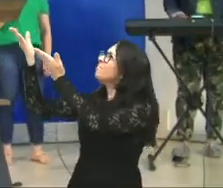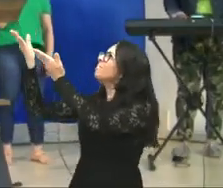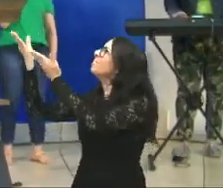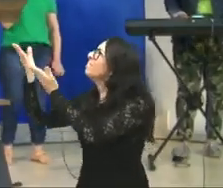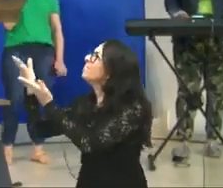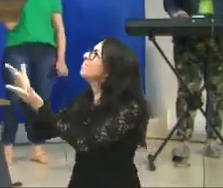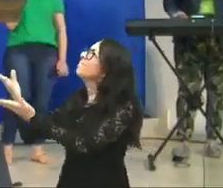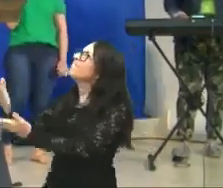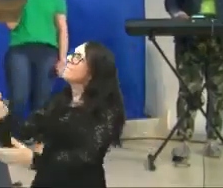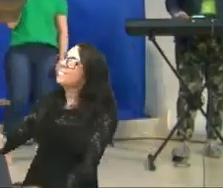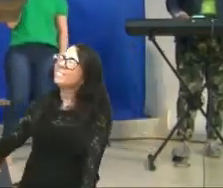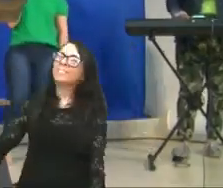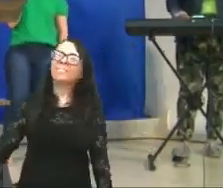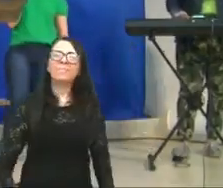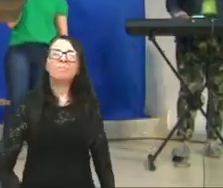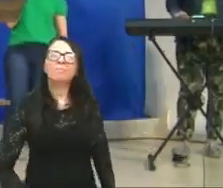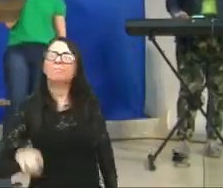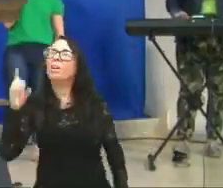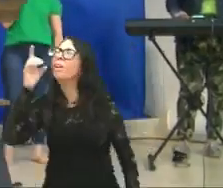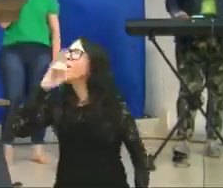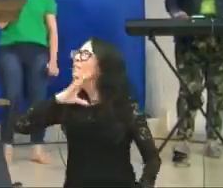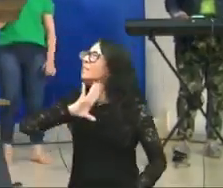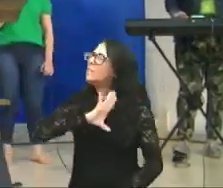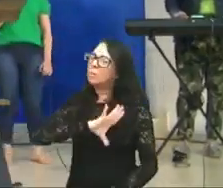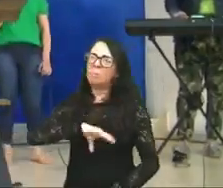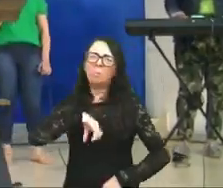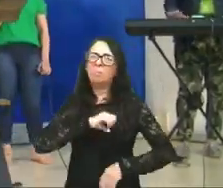Querido Deus, me mostre o teu